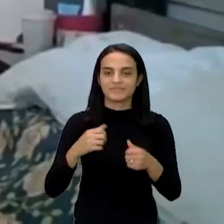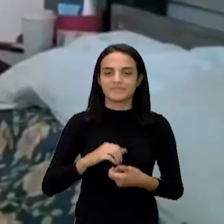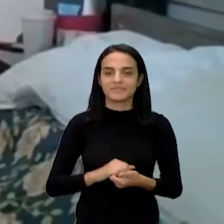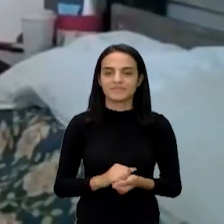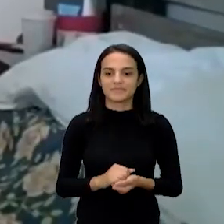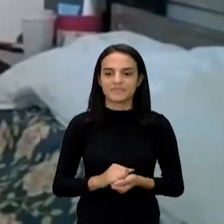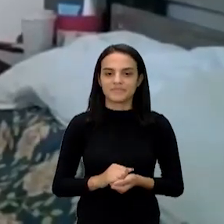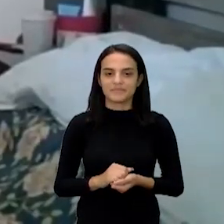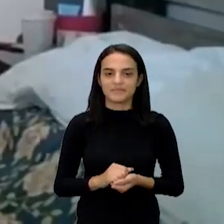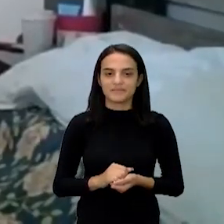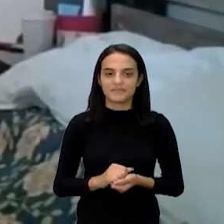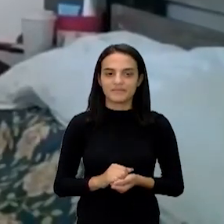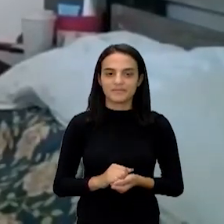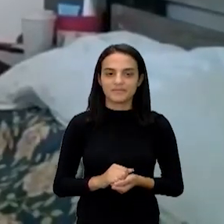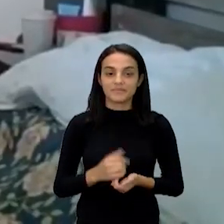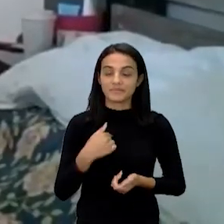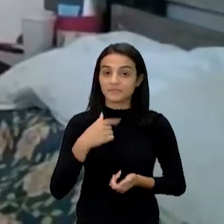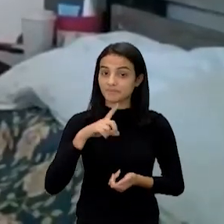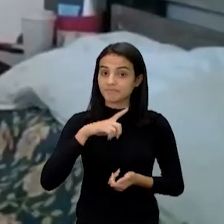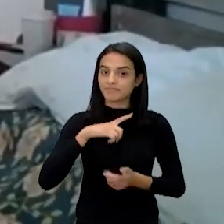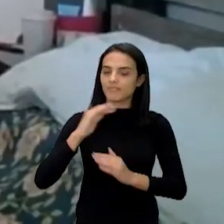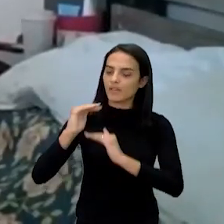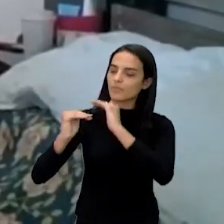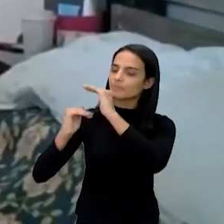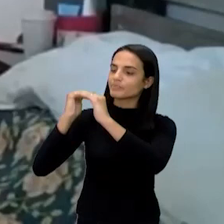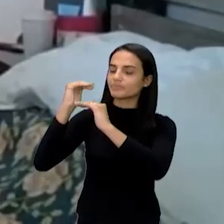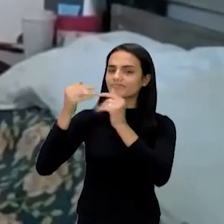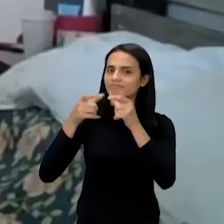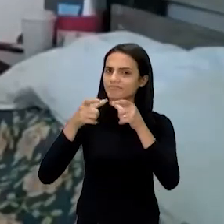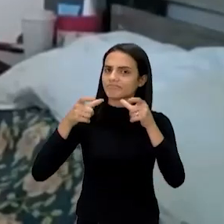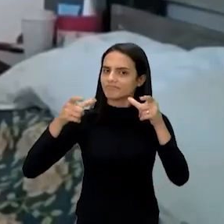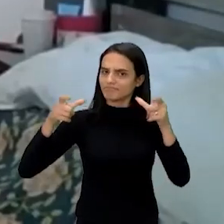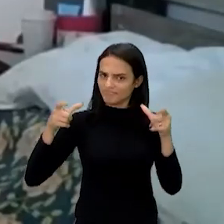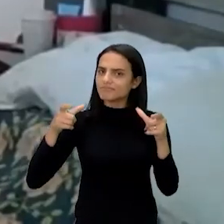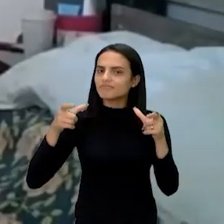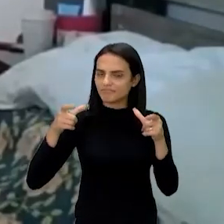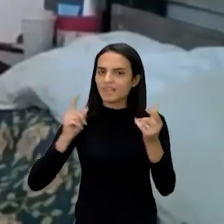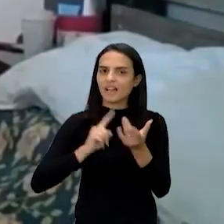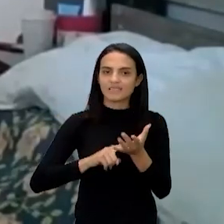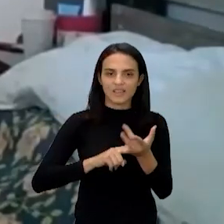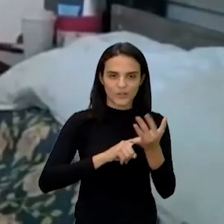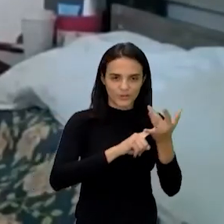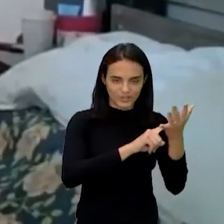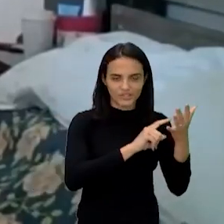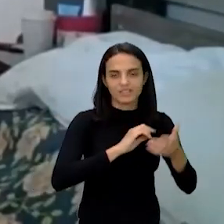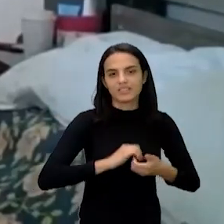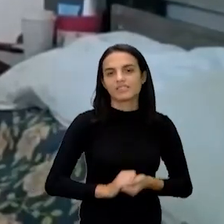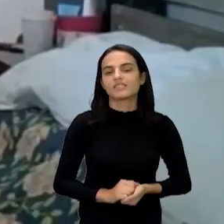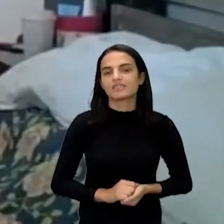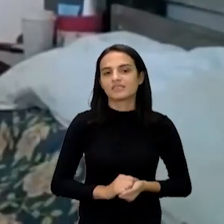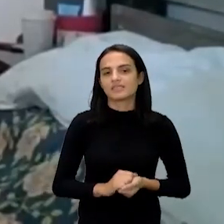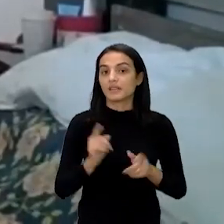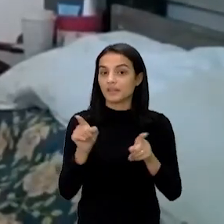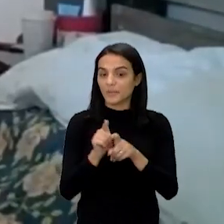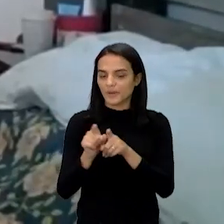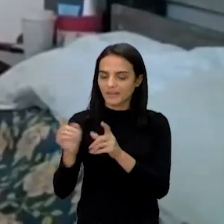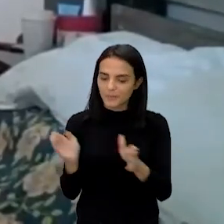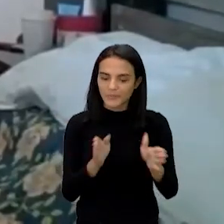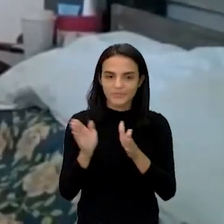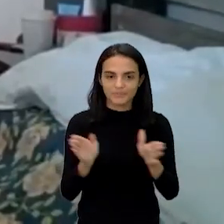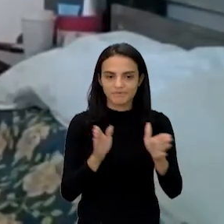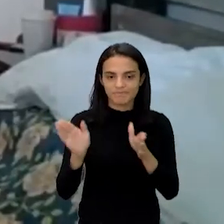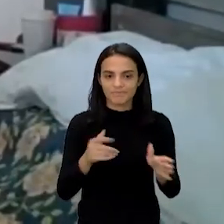tenho um desenvolvimento bastante grande na área intelectual, né? Na área de produção. Eu